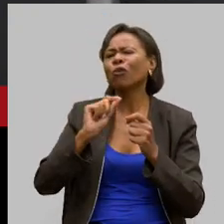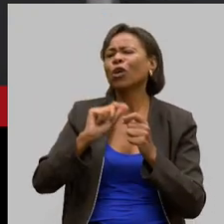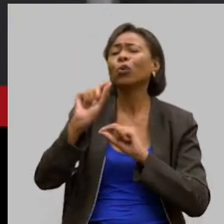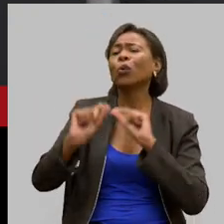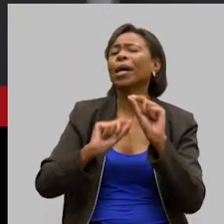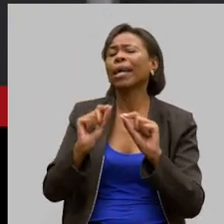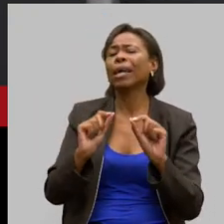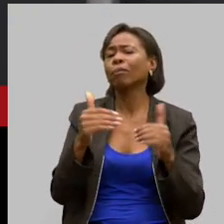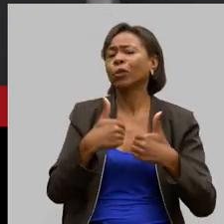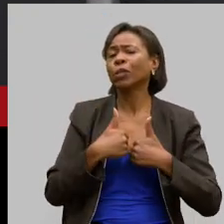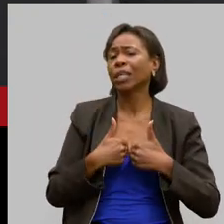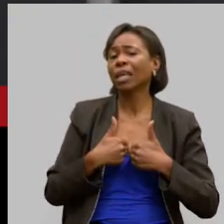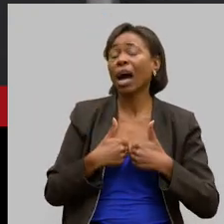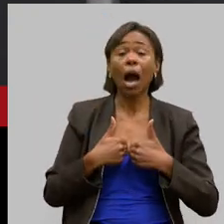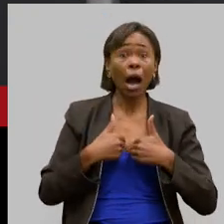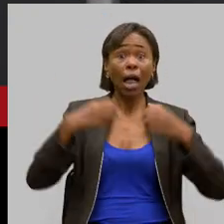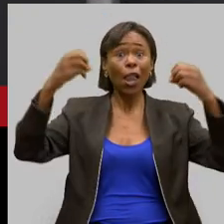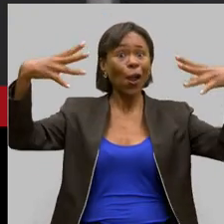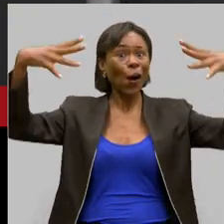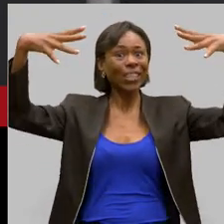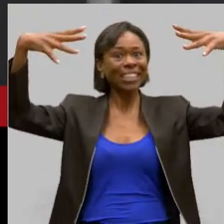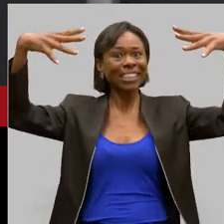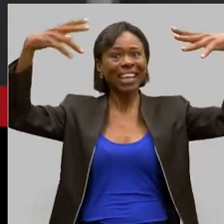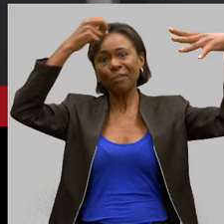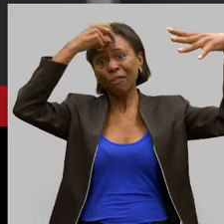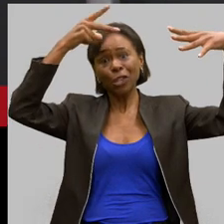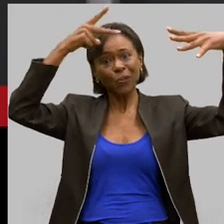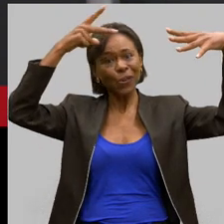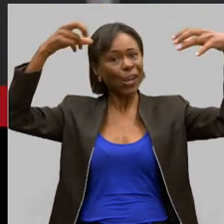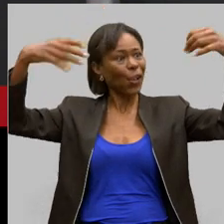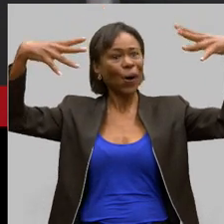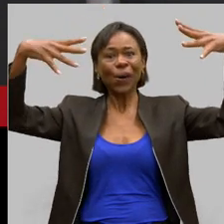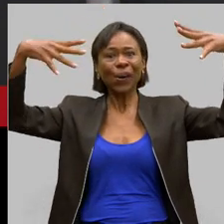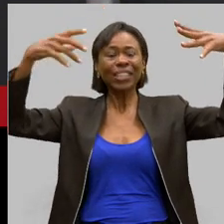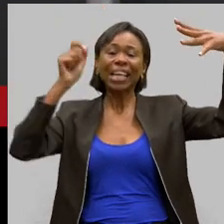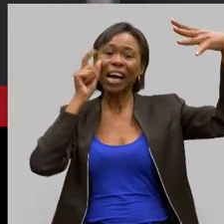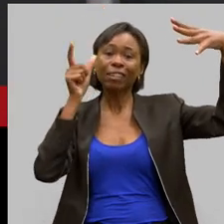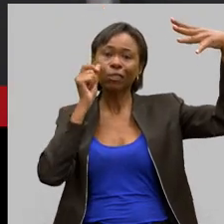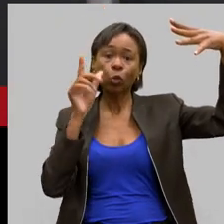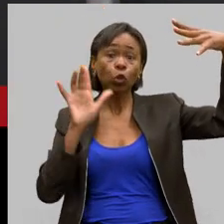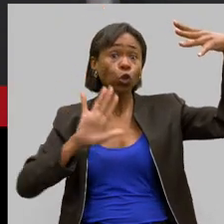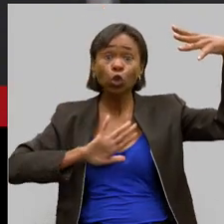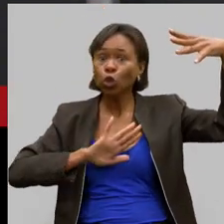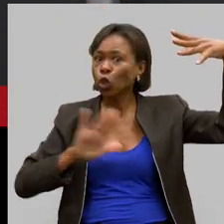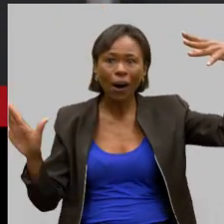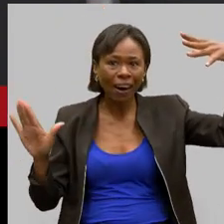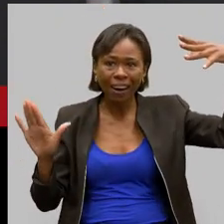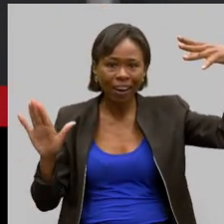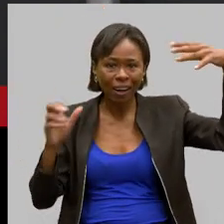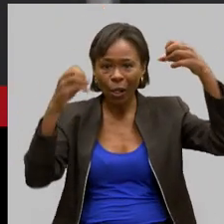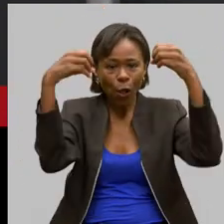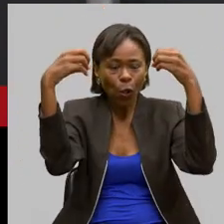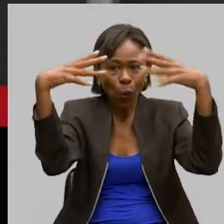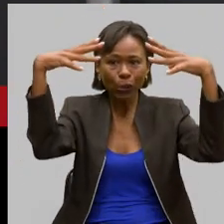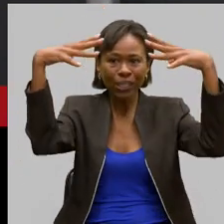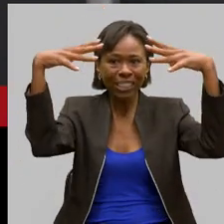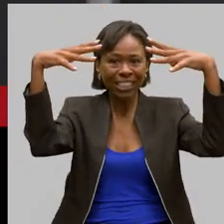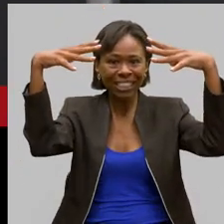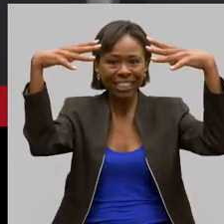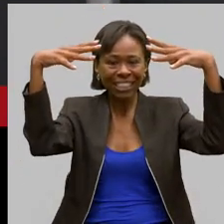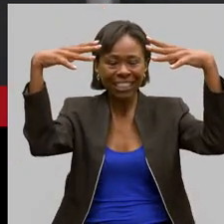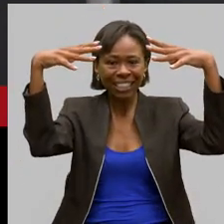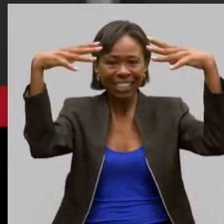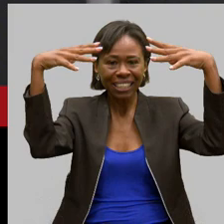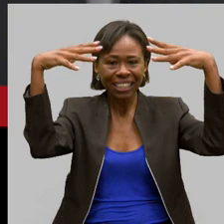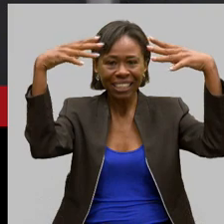Lima iluminar a Prefeitura de azul somente isso a cidade mais rica só iluminou a Prefeitura de